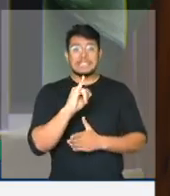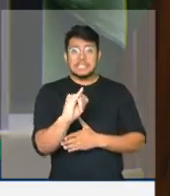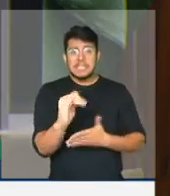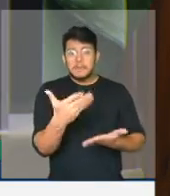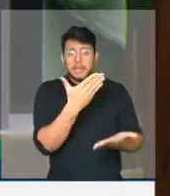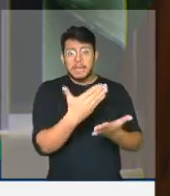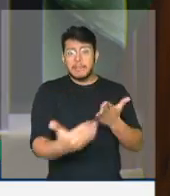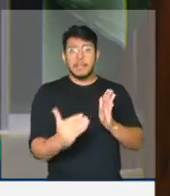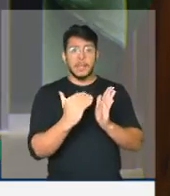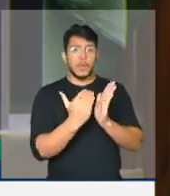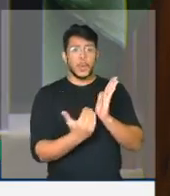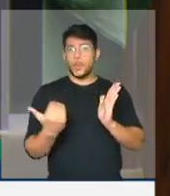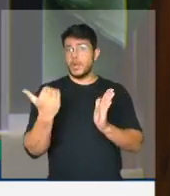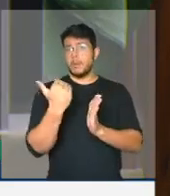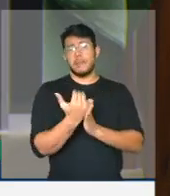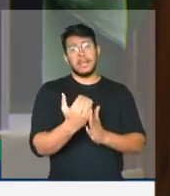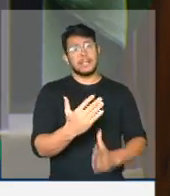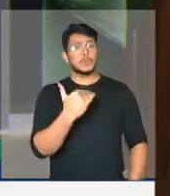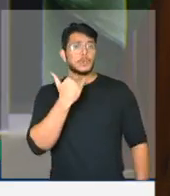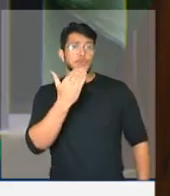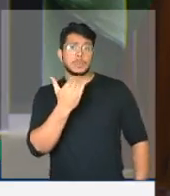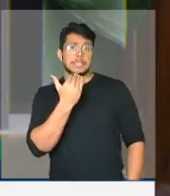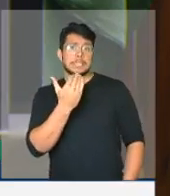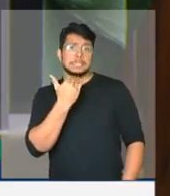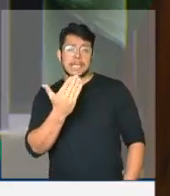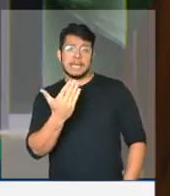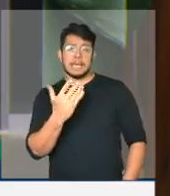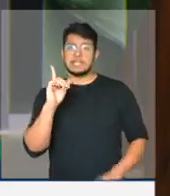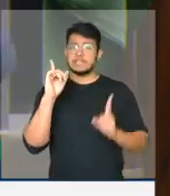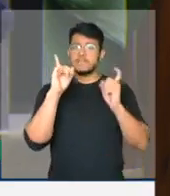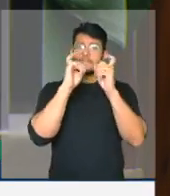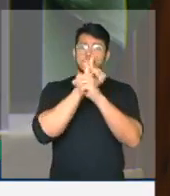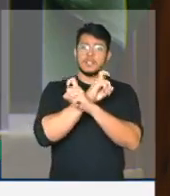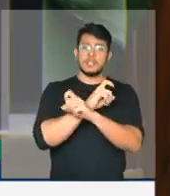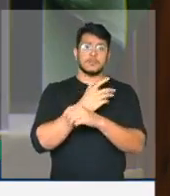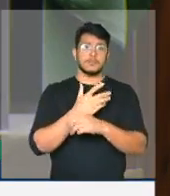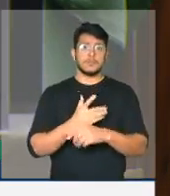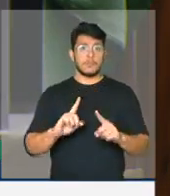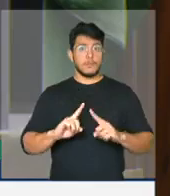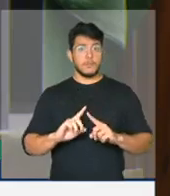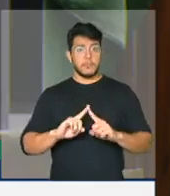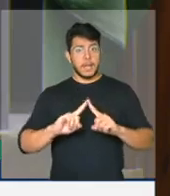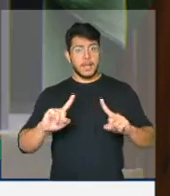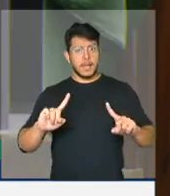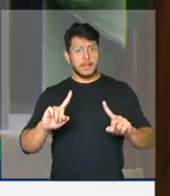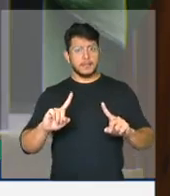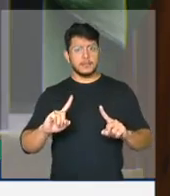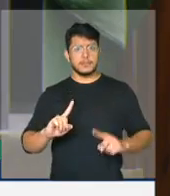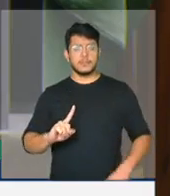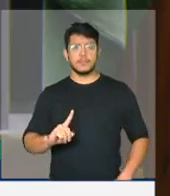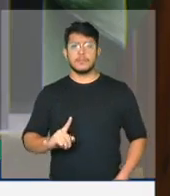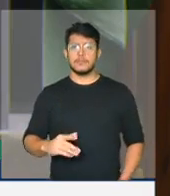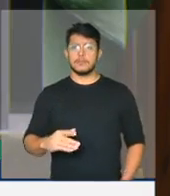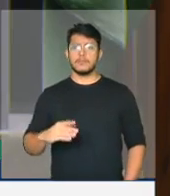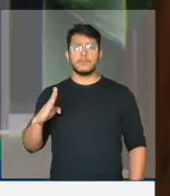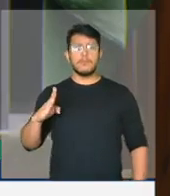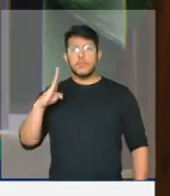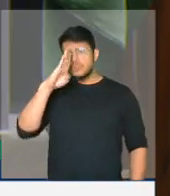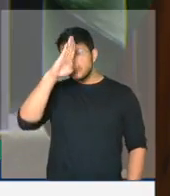aumento dos combustíveis feito pelo Temer e que agora está sendo defendido pelo governo Bolsonaro.